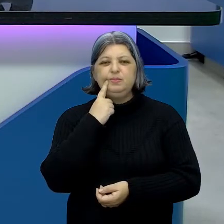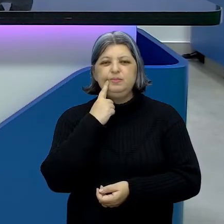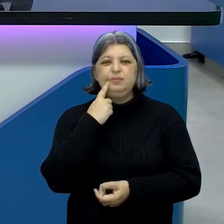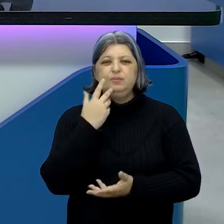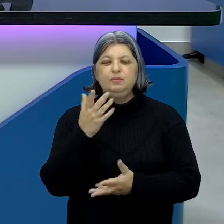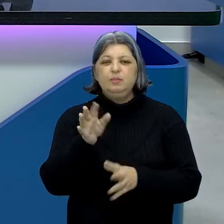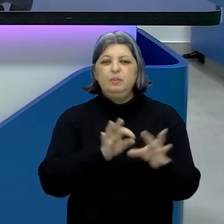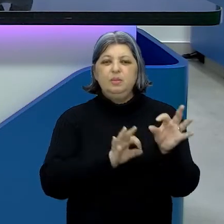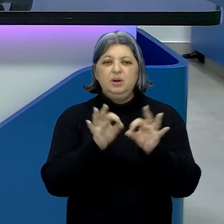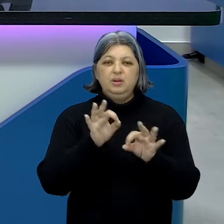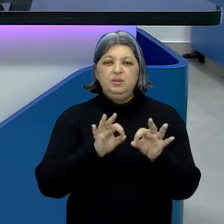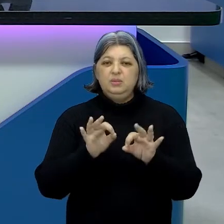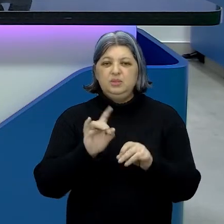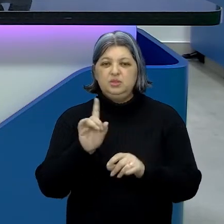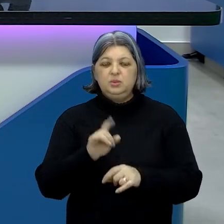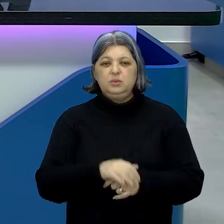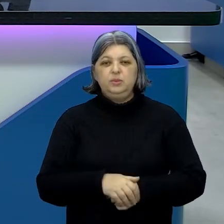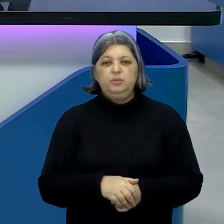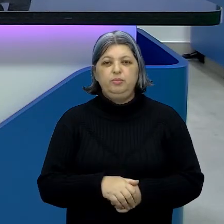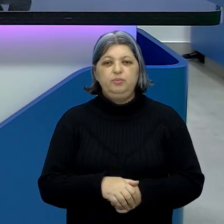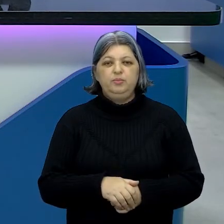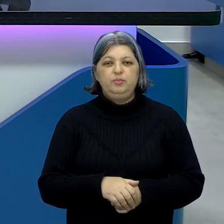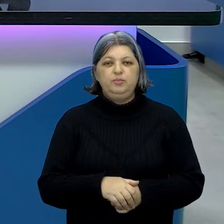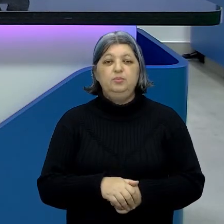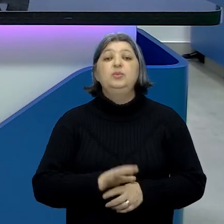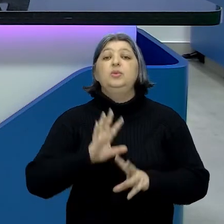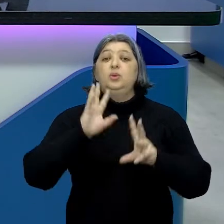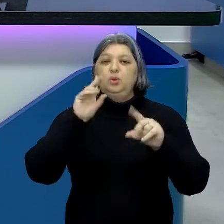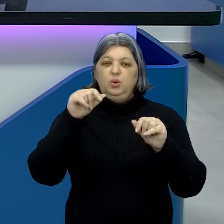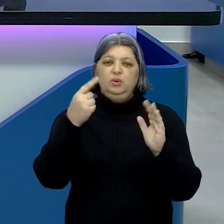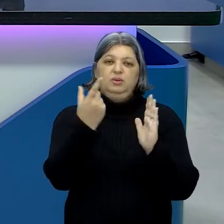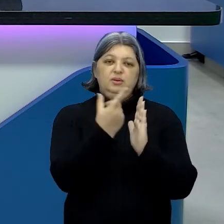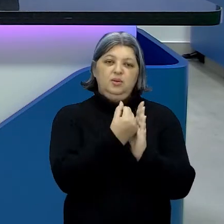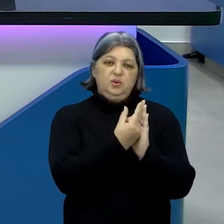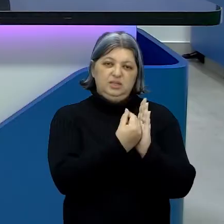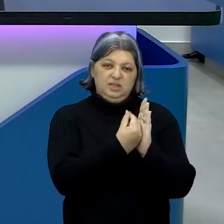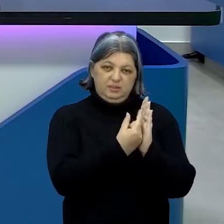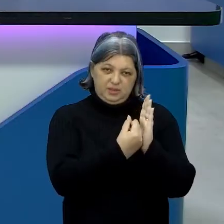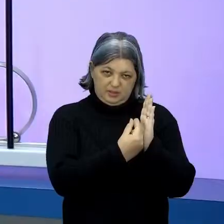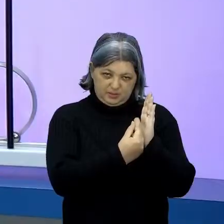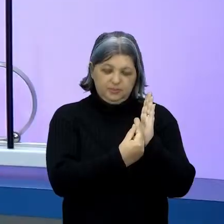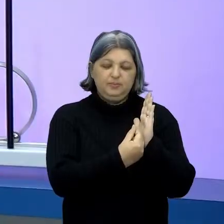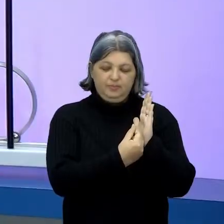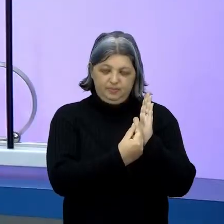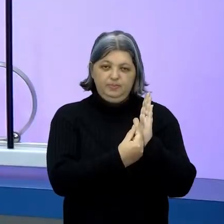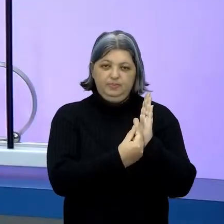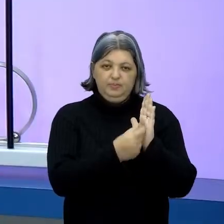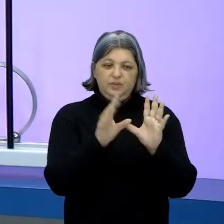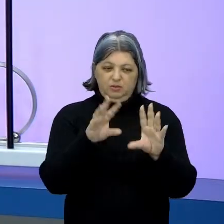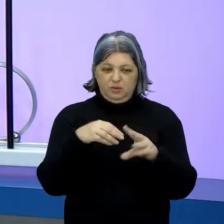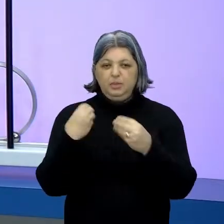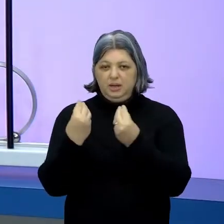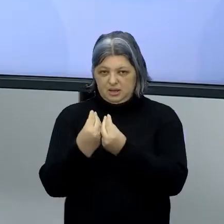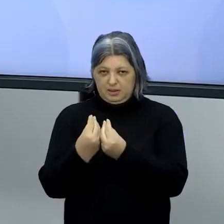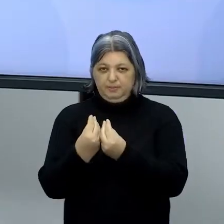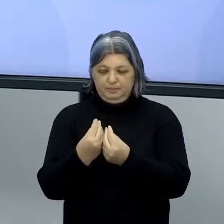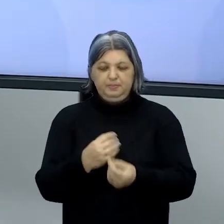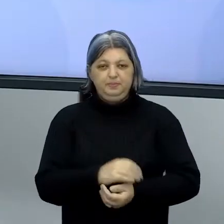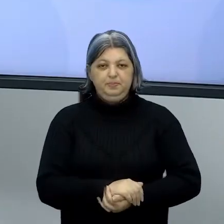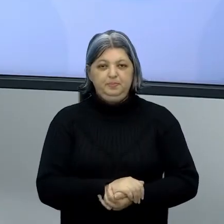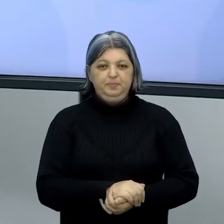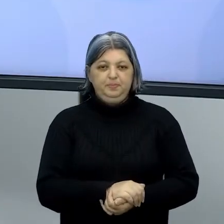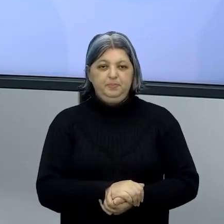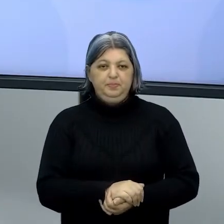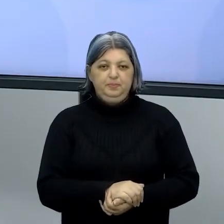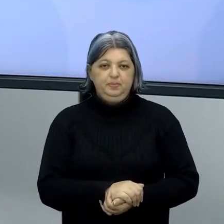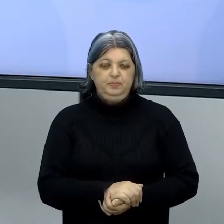o planejamento não, mas de todo o orçamento. Orçamento, essa de é a palavra. Desculpa, o orçamento da familiar ali, né? Exato. E também